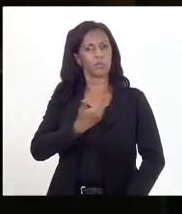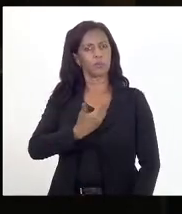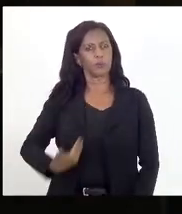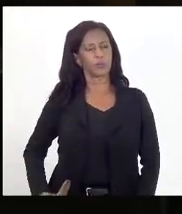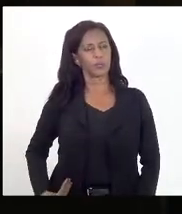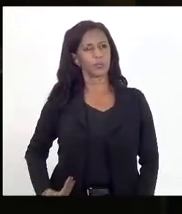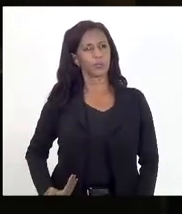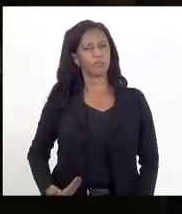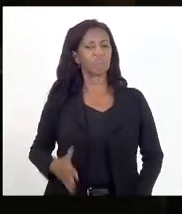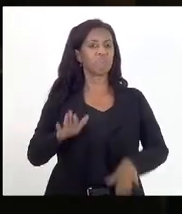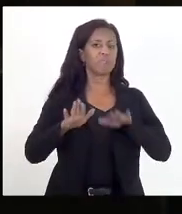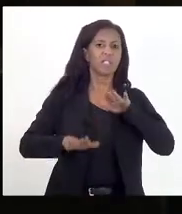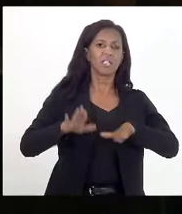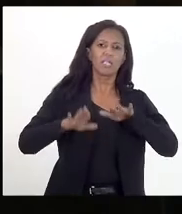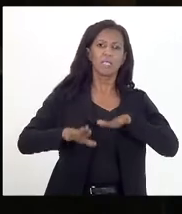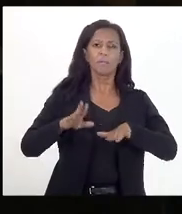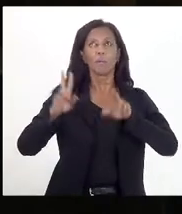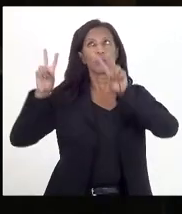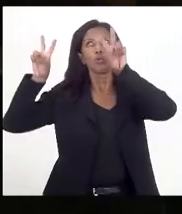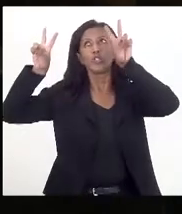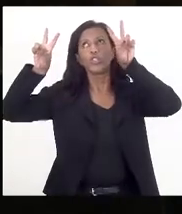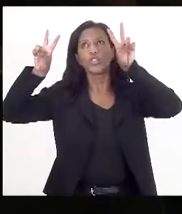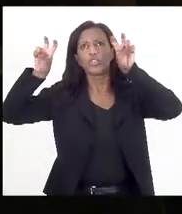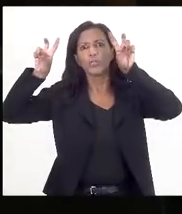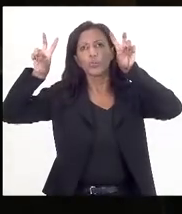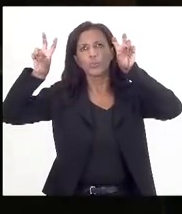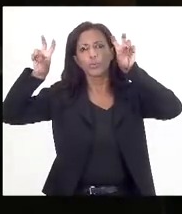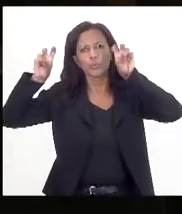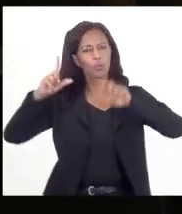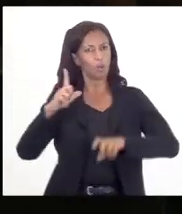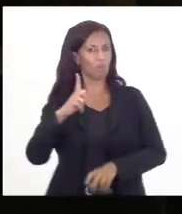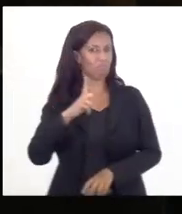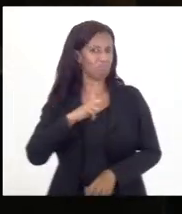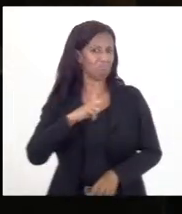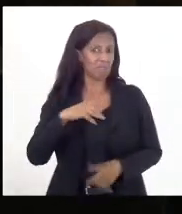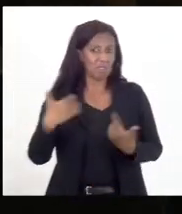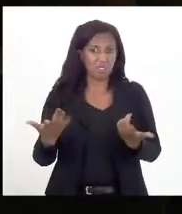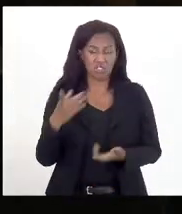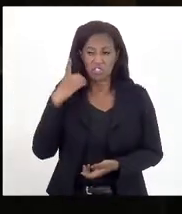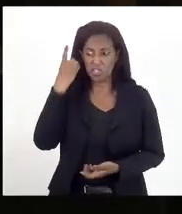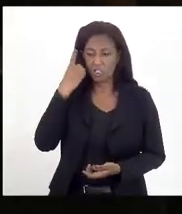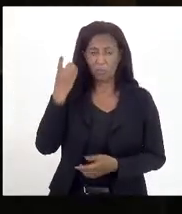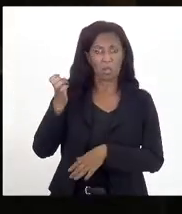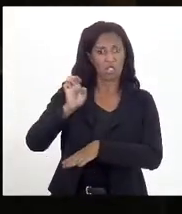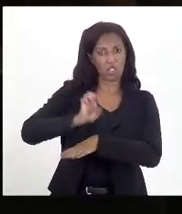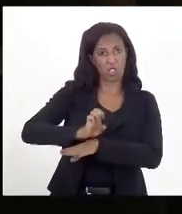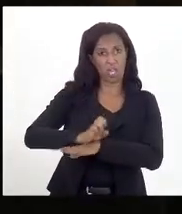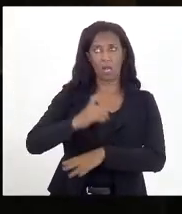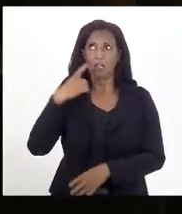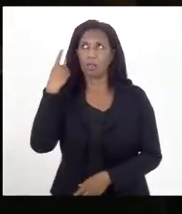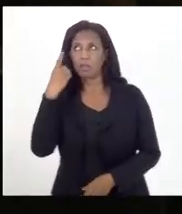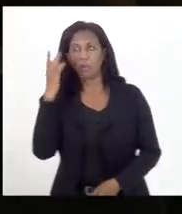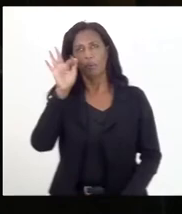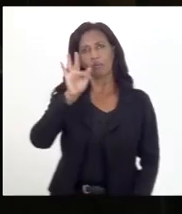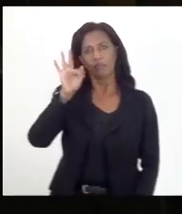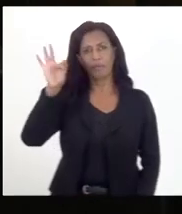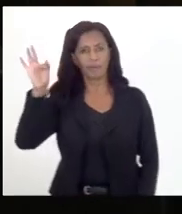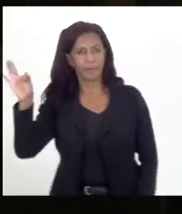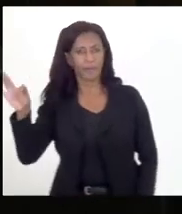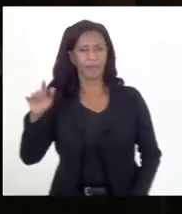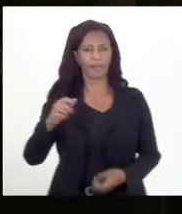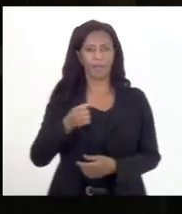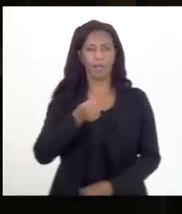é independente do título que temos seja de Deputado Estadual deputado federal